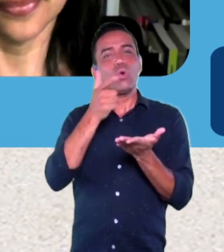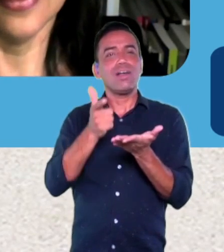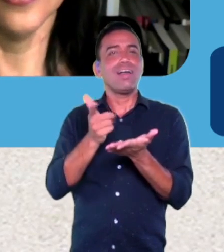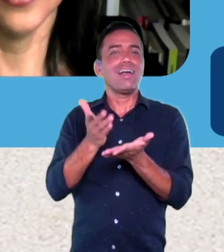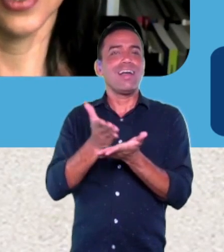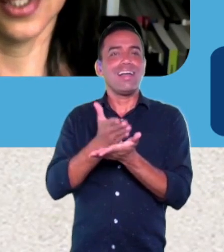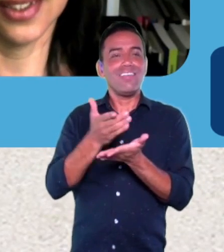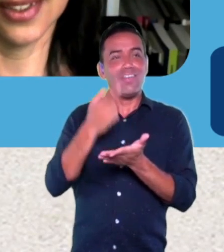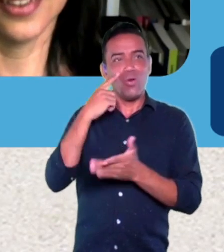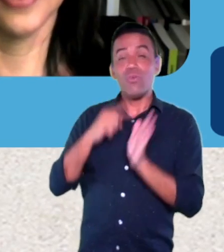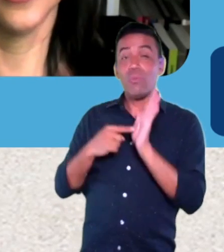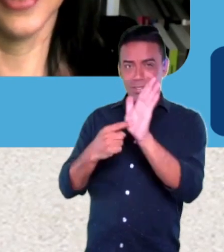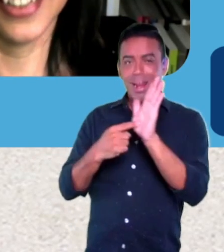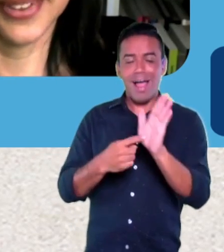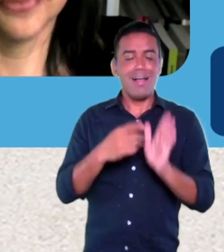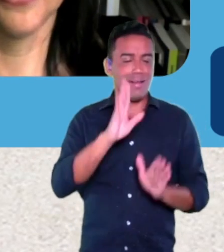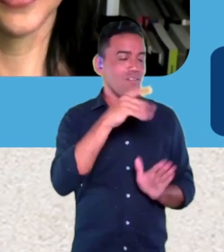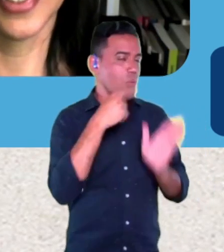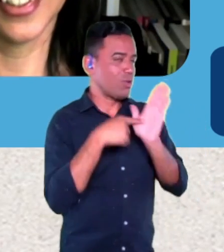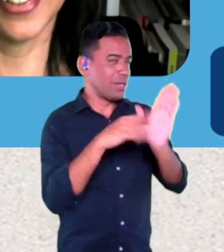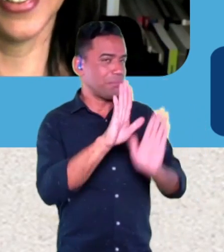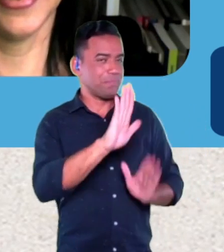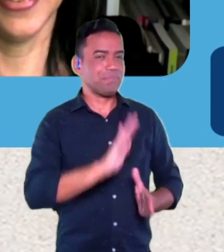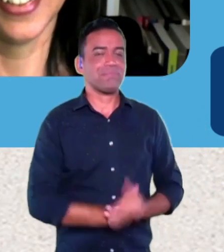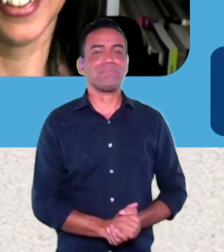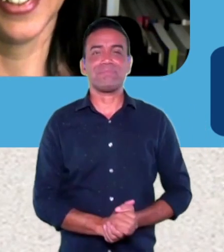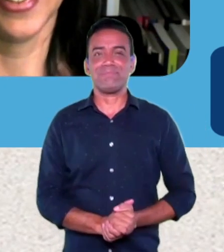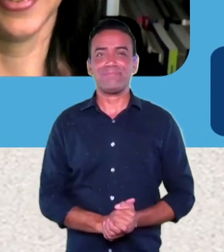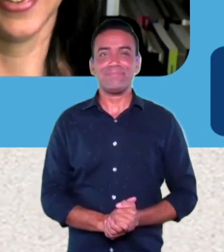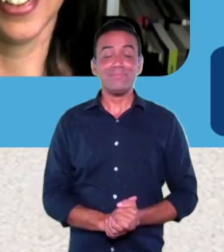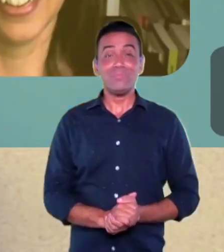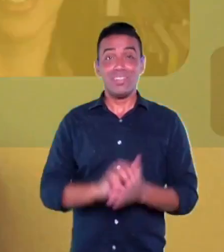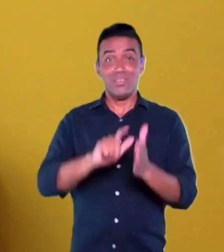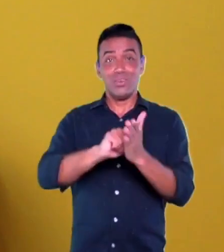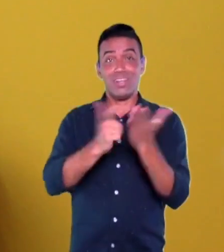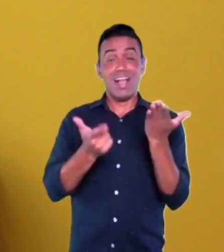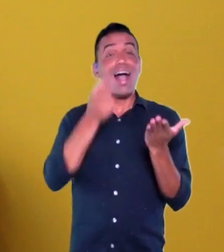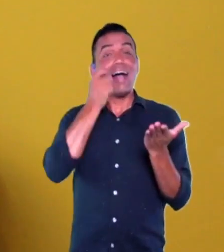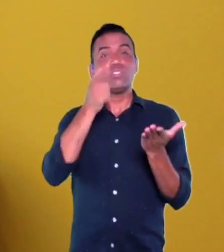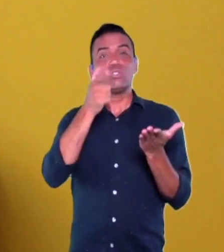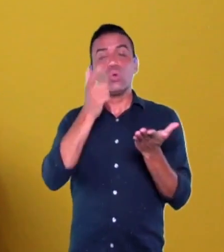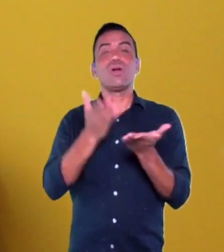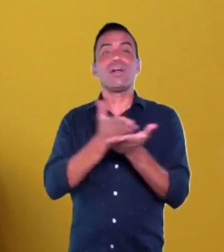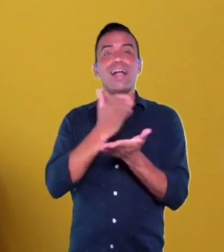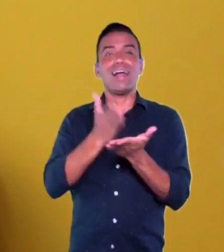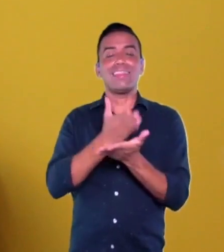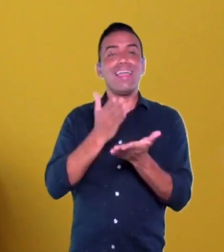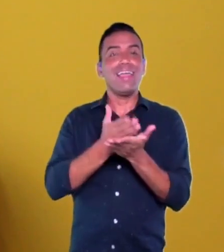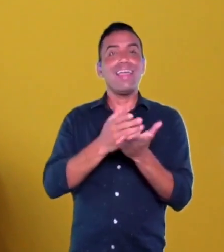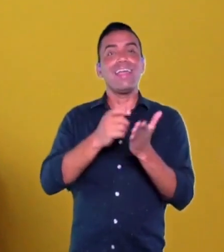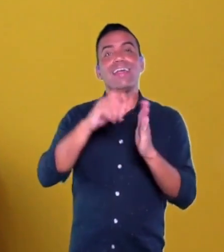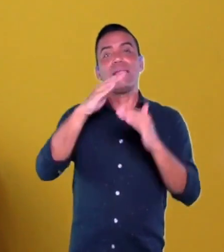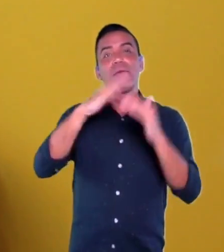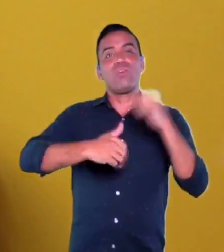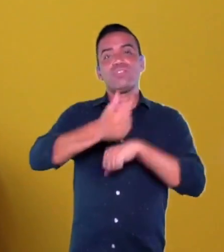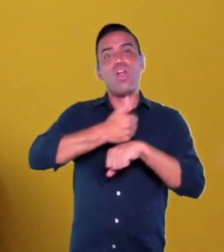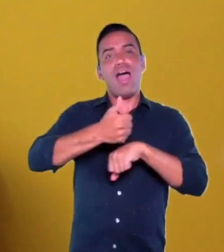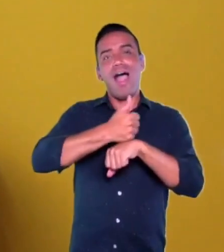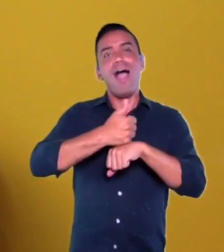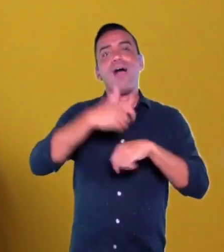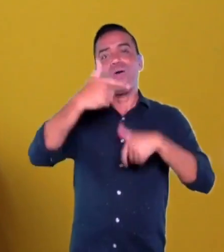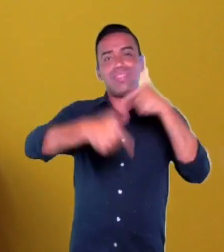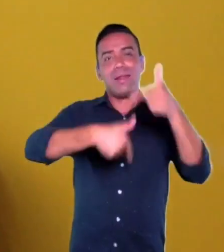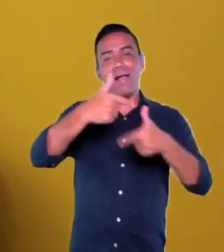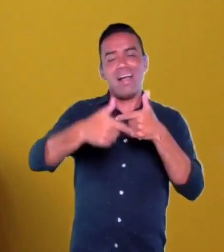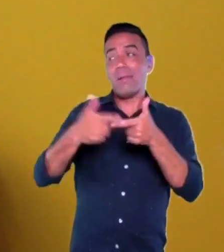vem, gente? Deixa eu mostrar aqui, Nina. É, Ela põe a carteira de trabalho do poeta, da cheio de poeta, problemas aí na carteira de é,